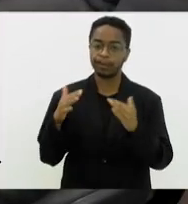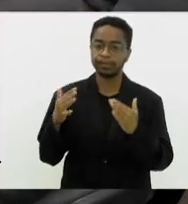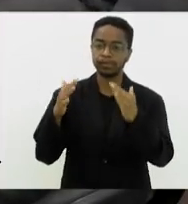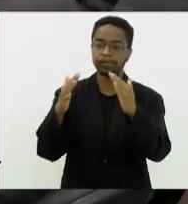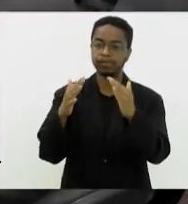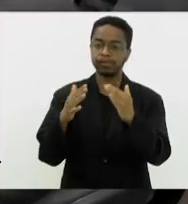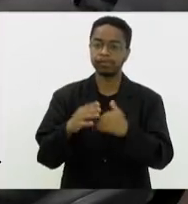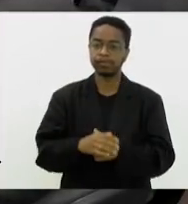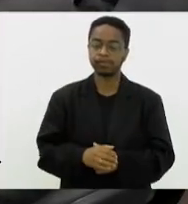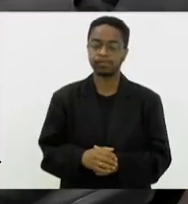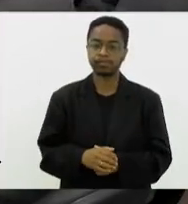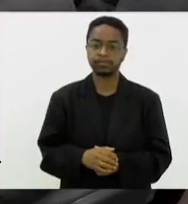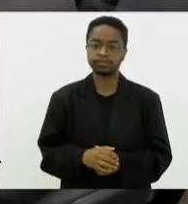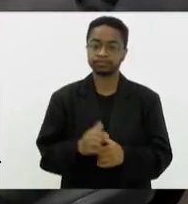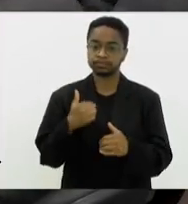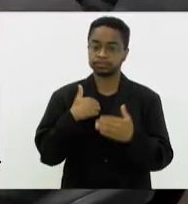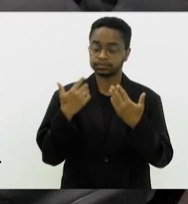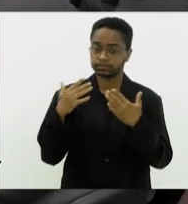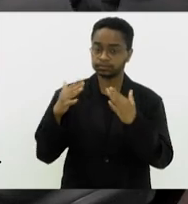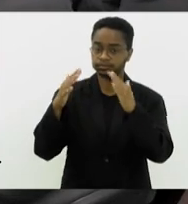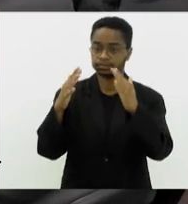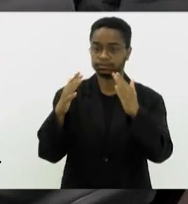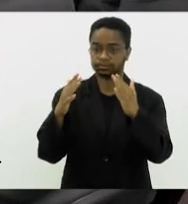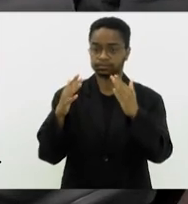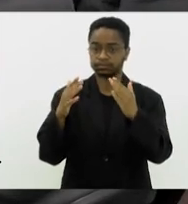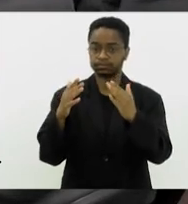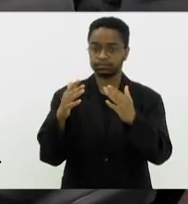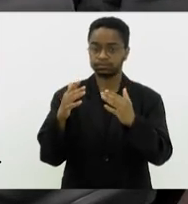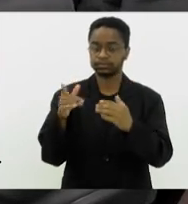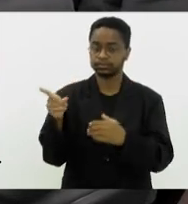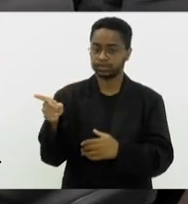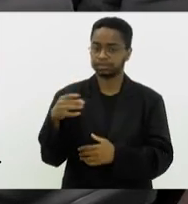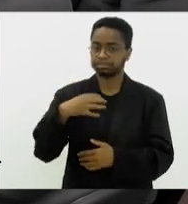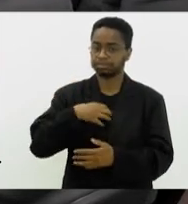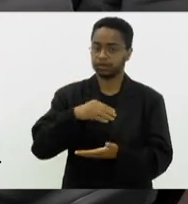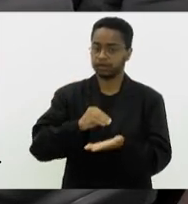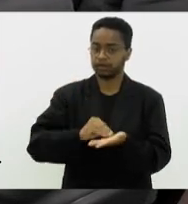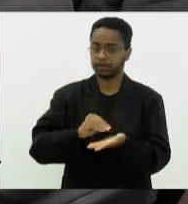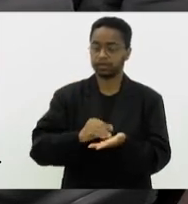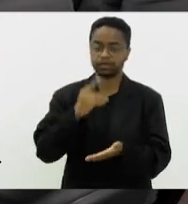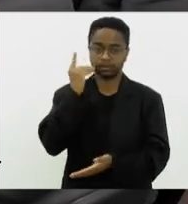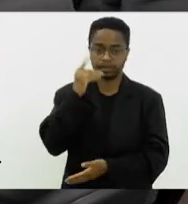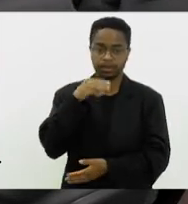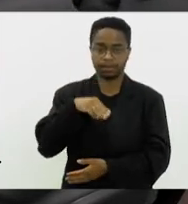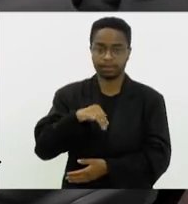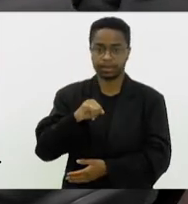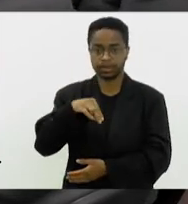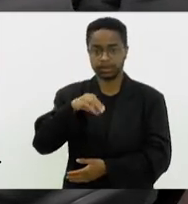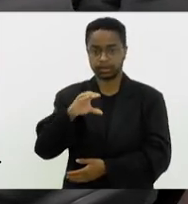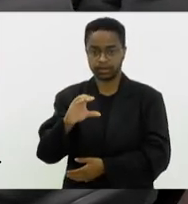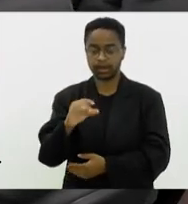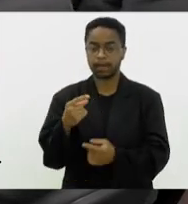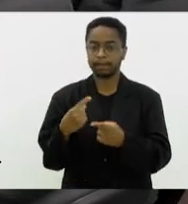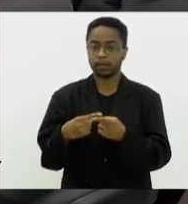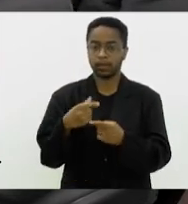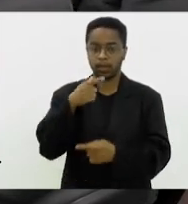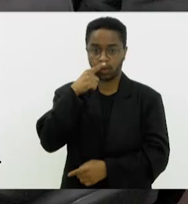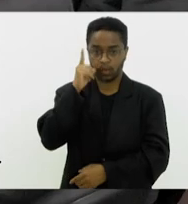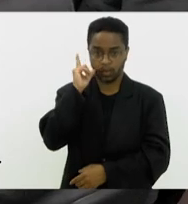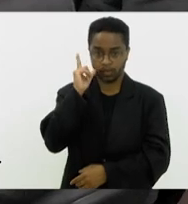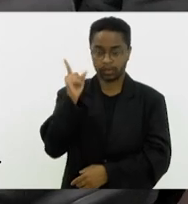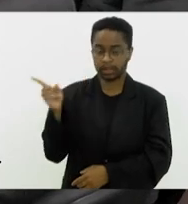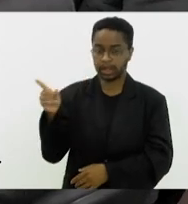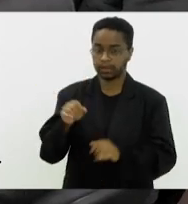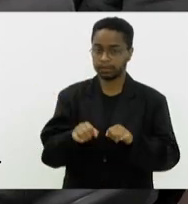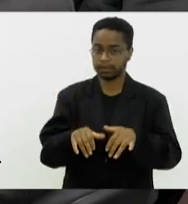deputado Luiz Paulo aí. Eu louvo a síndrome de abstinência do deputado Carlos Mink. Porque ontem em